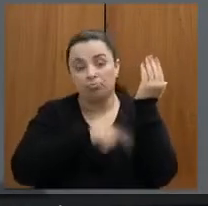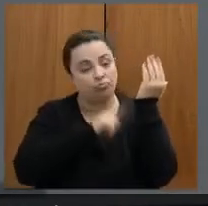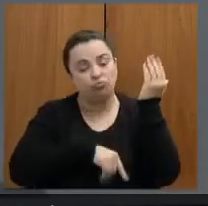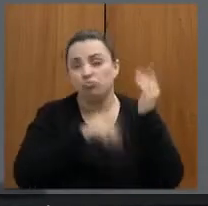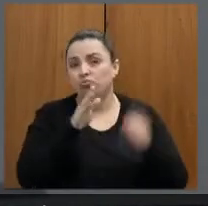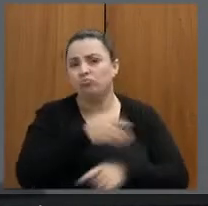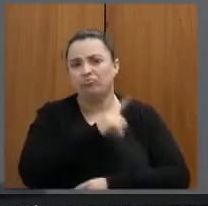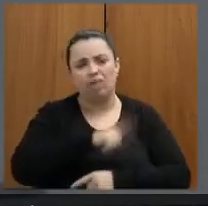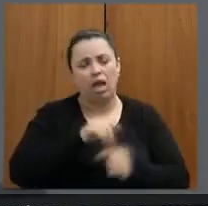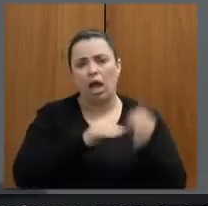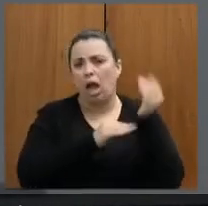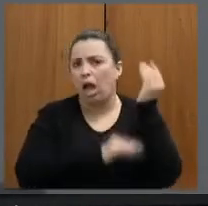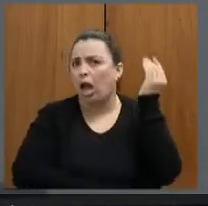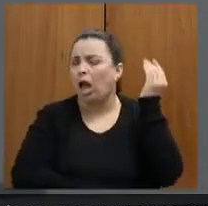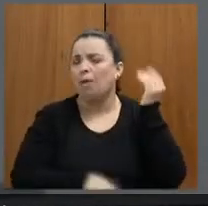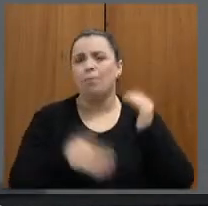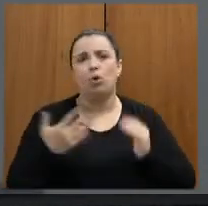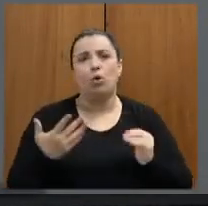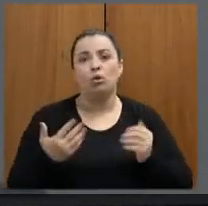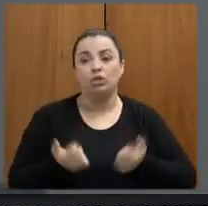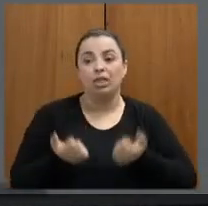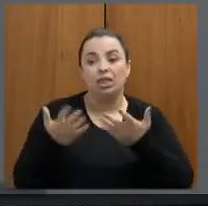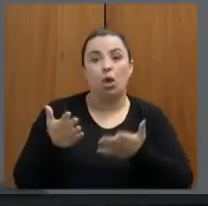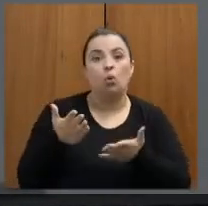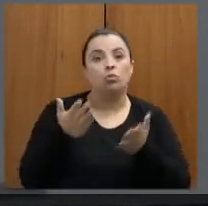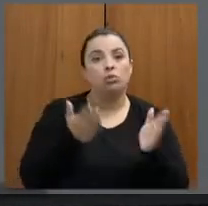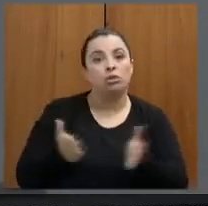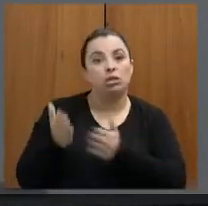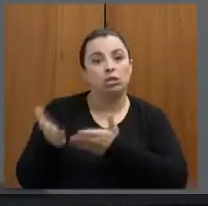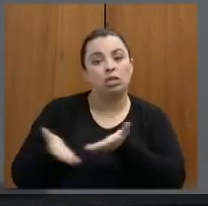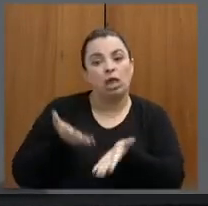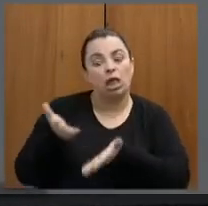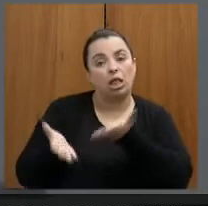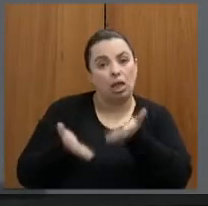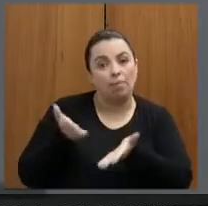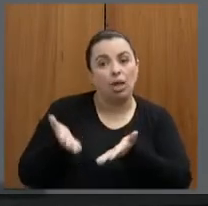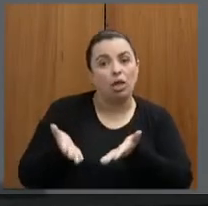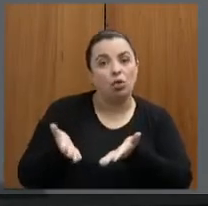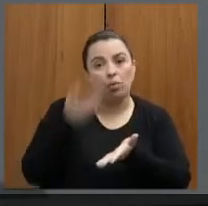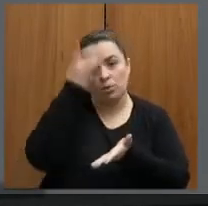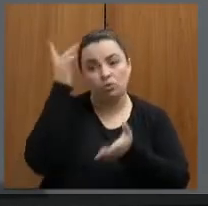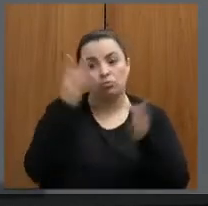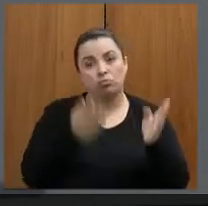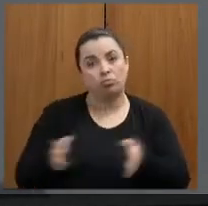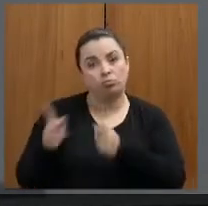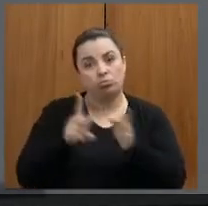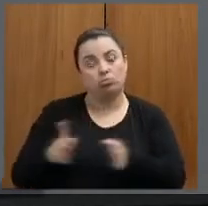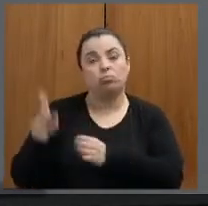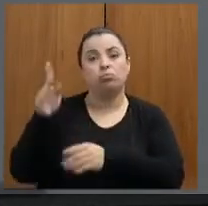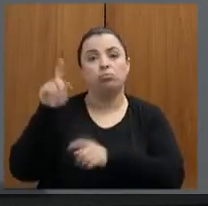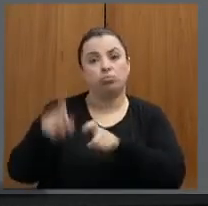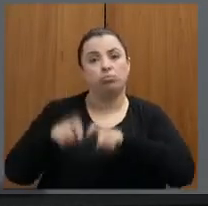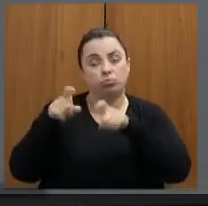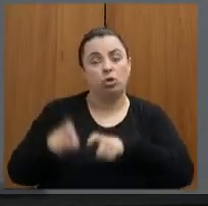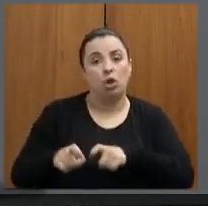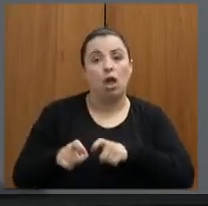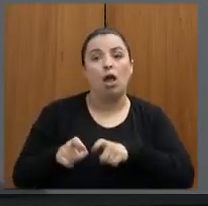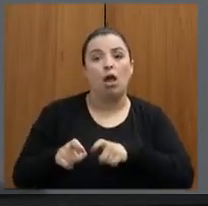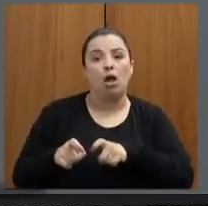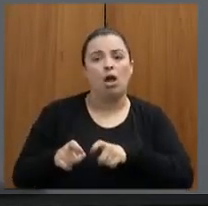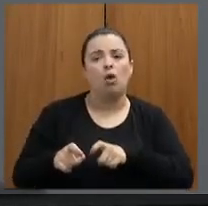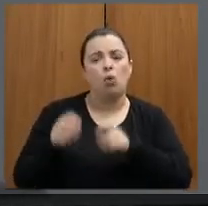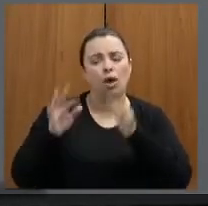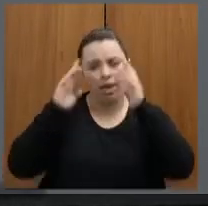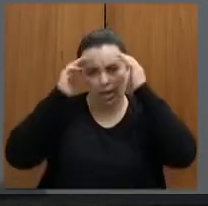Produtores Rurais da forma que eles merecem Com todo o respeito e mostrando a pujança Ea riqueza dos